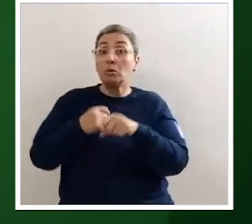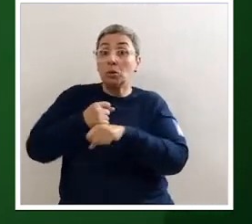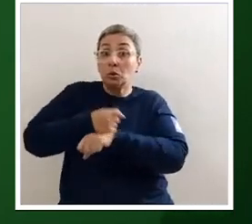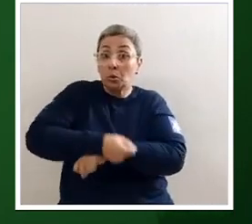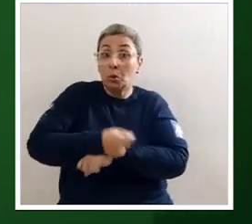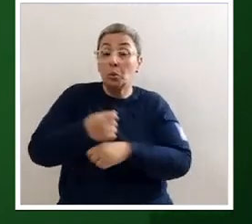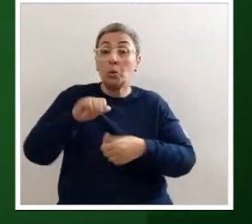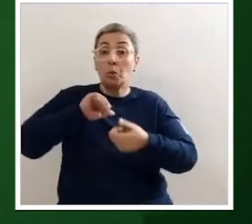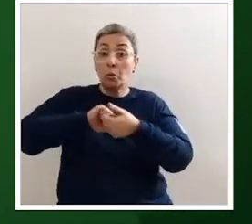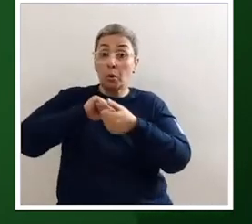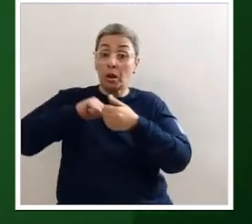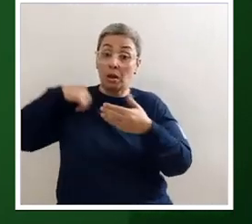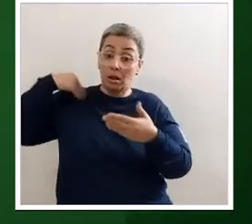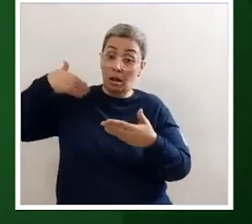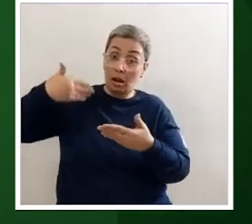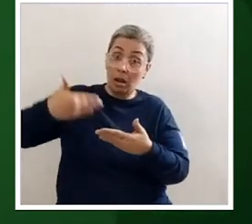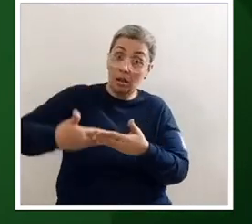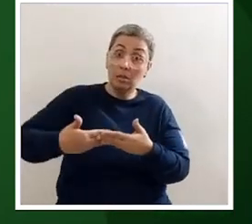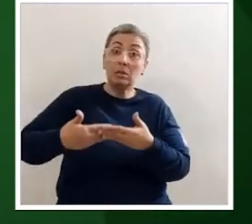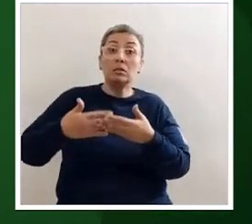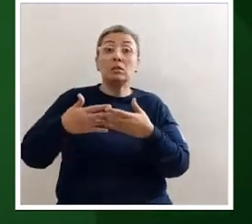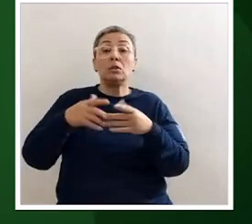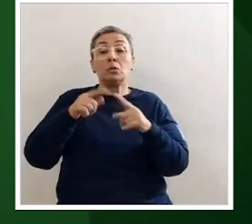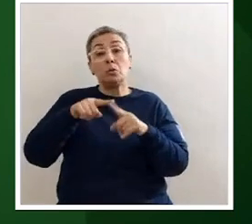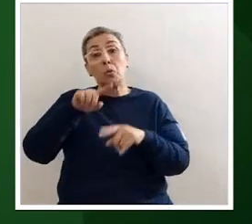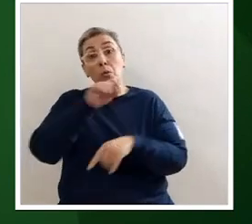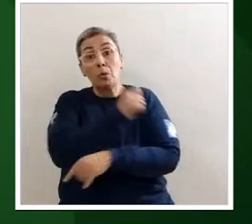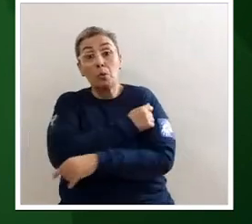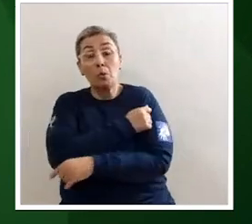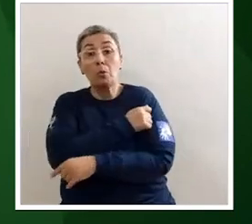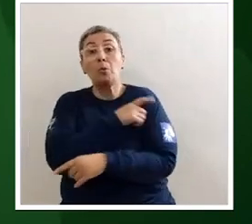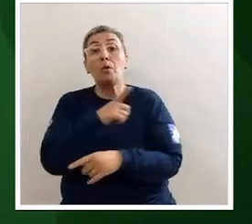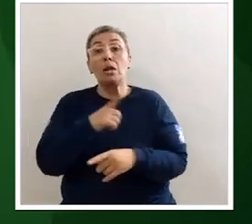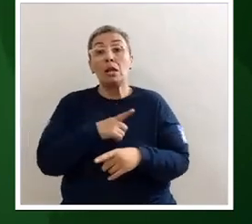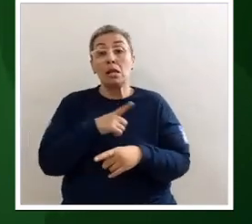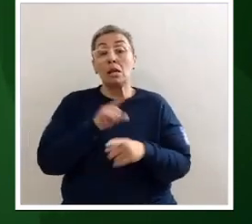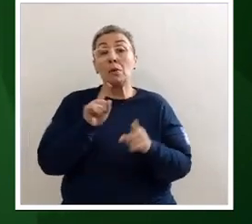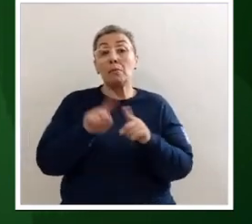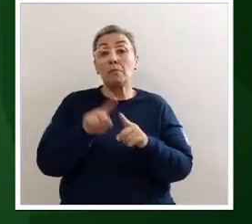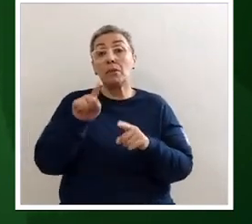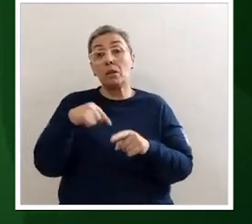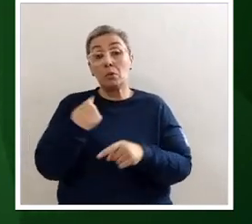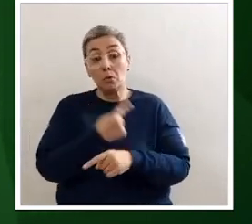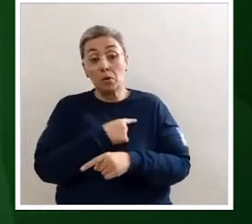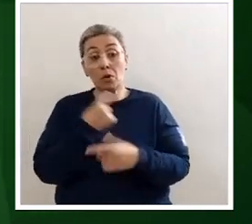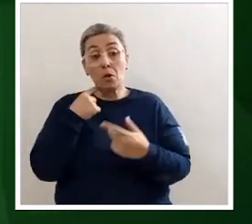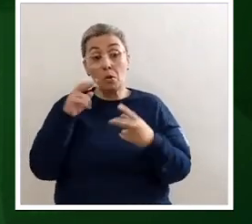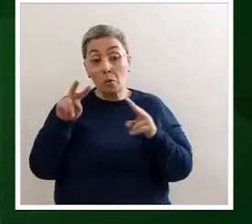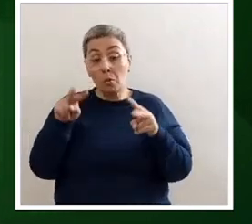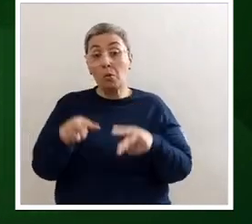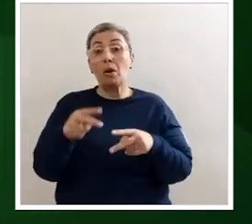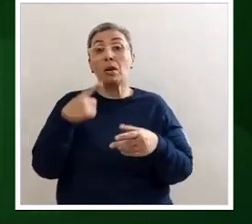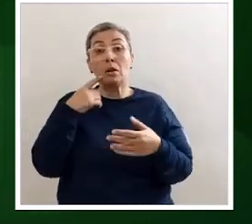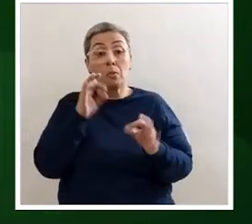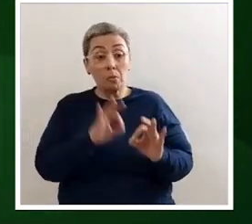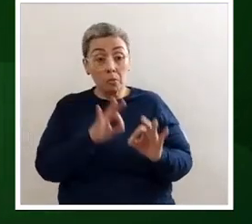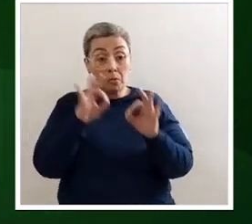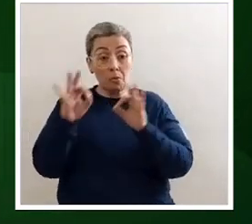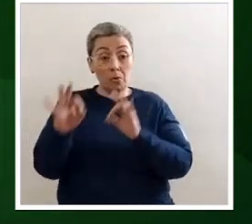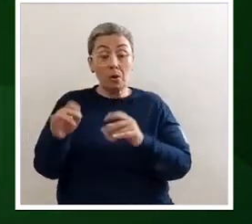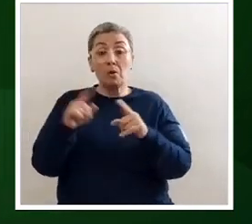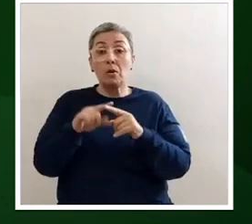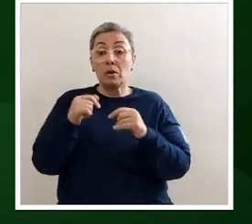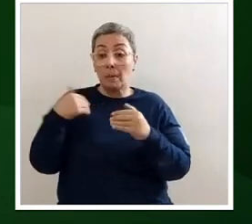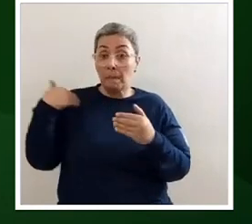com qualidade na trajetória desse público que é a gente olha a gente observa que a gente